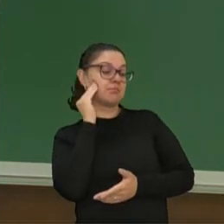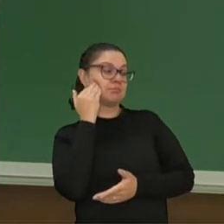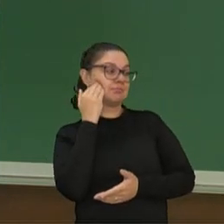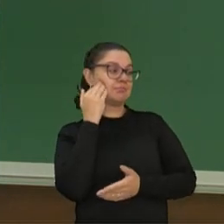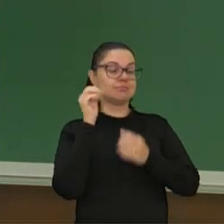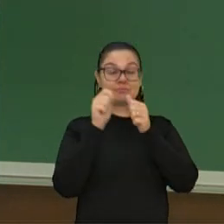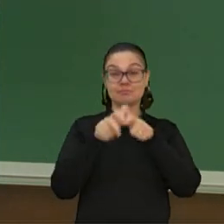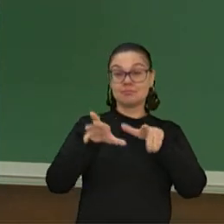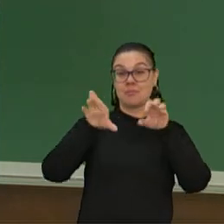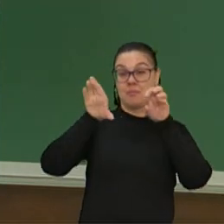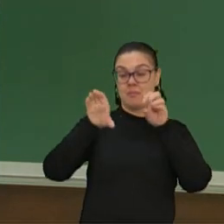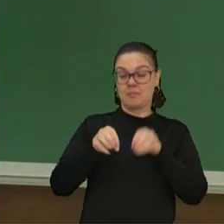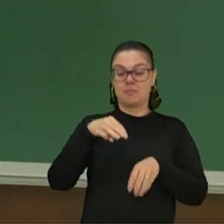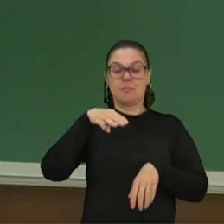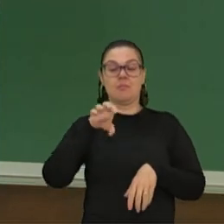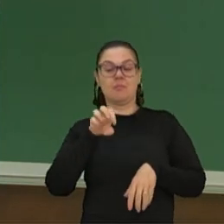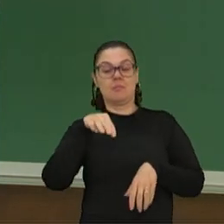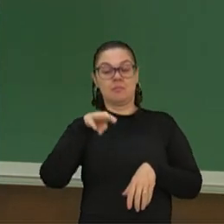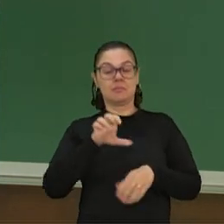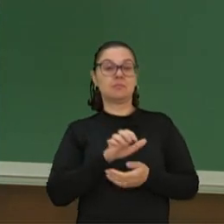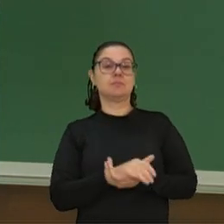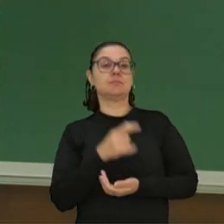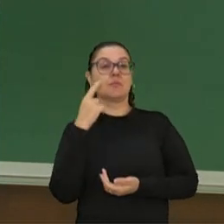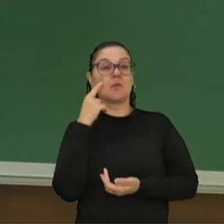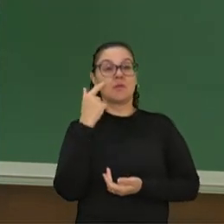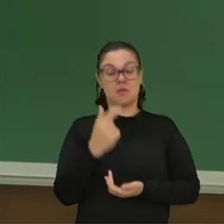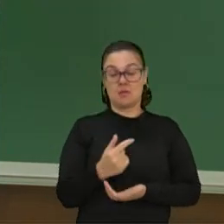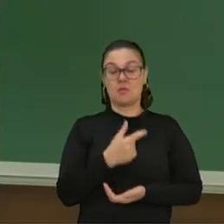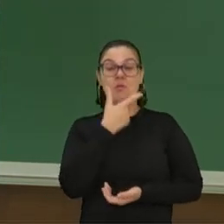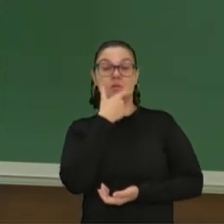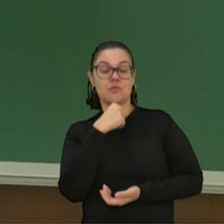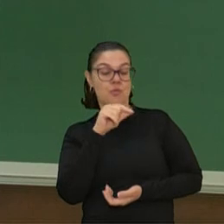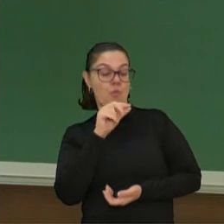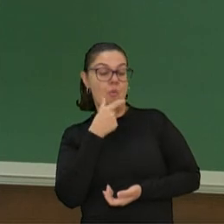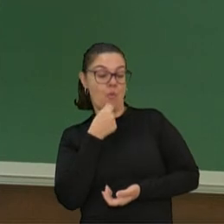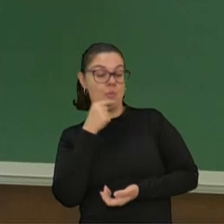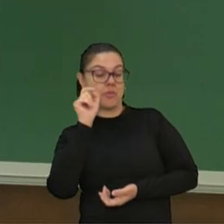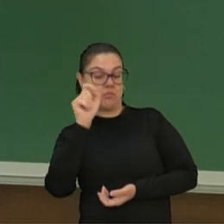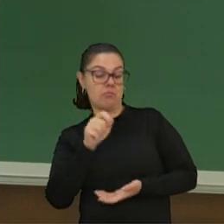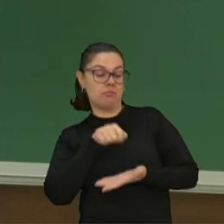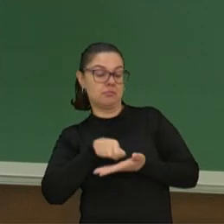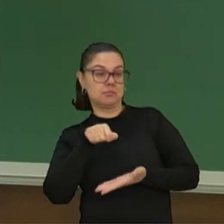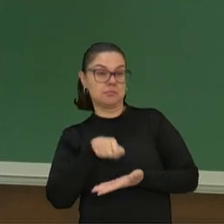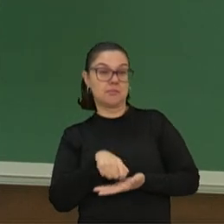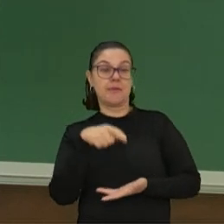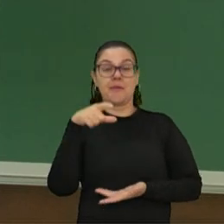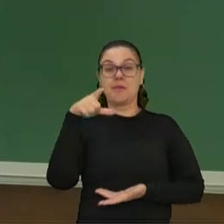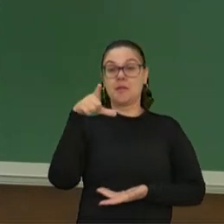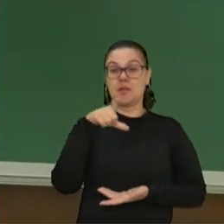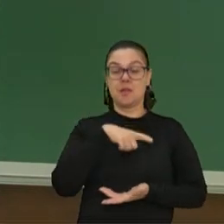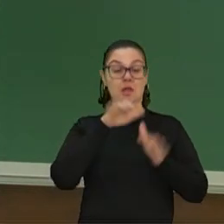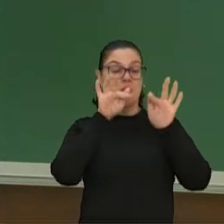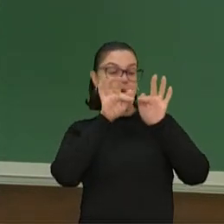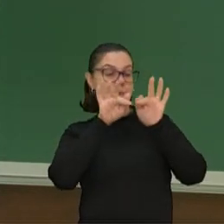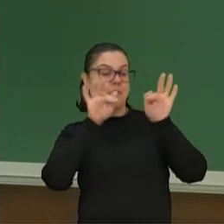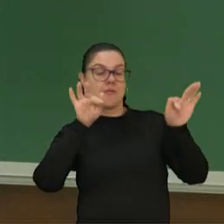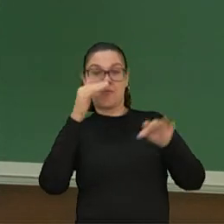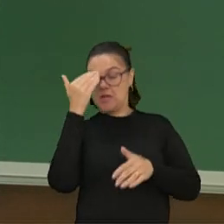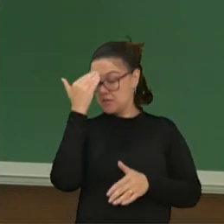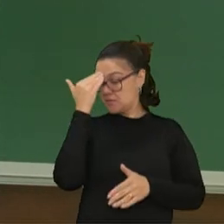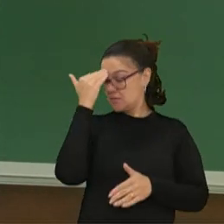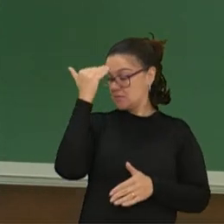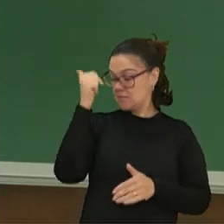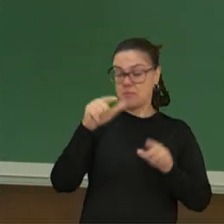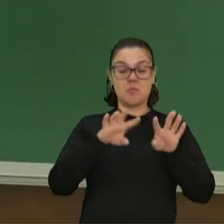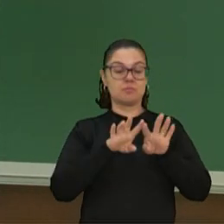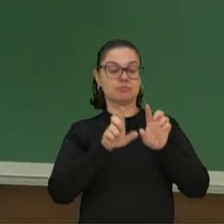de uma forma melhor o meme. Então, a gente tem ali, já vimos que é William Shakespeare, e ele tem uma frase muito